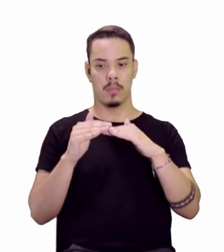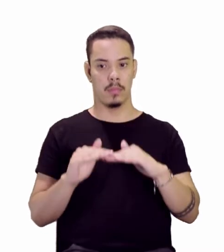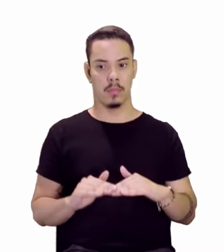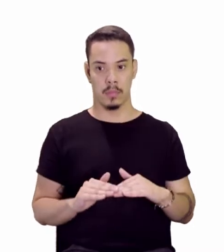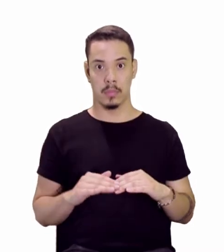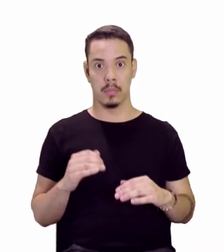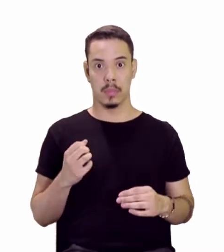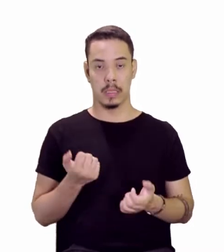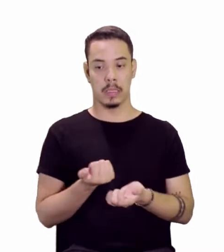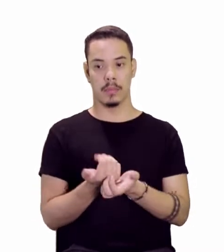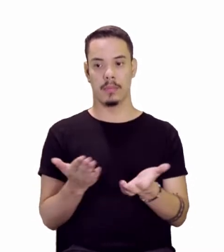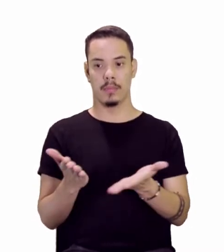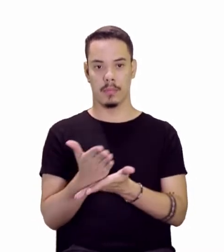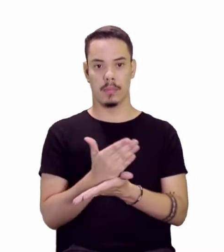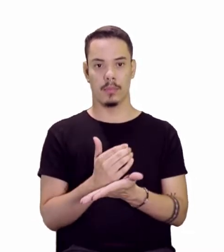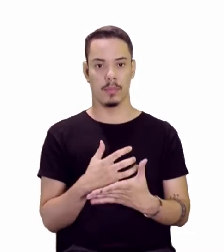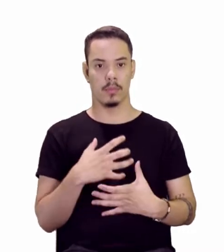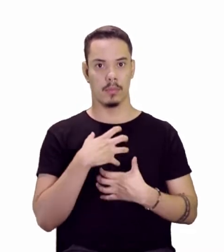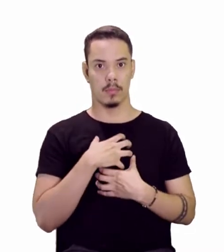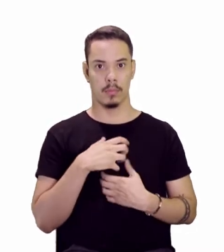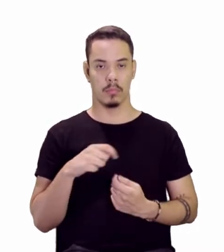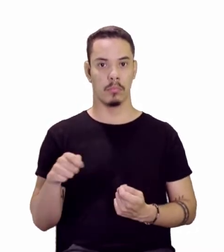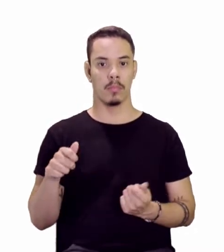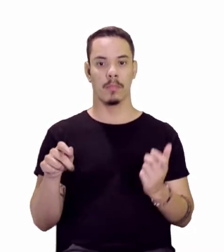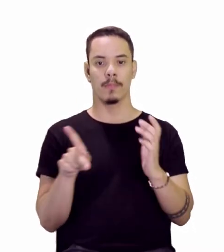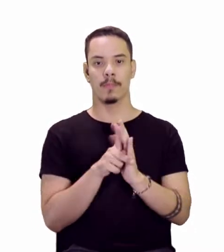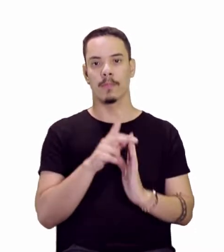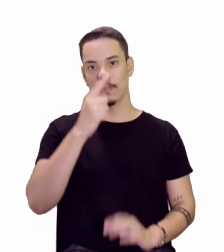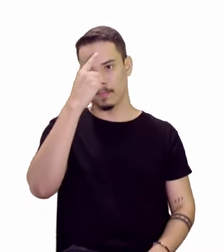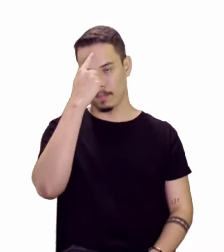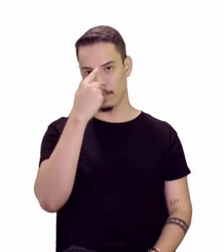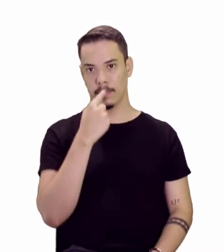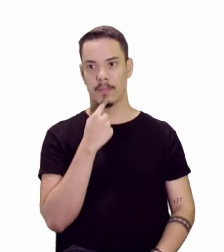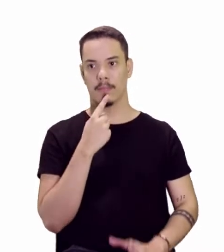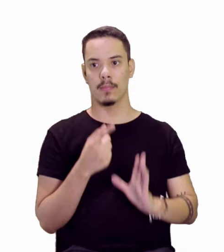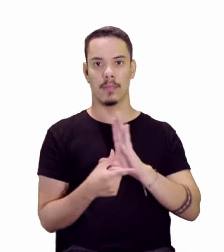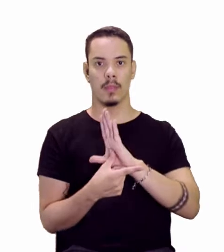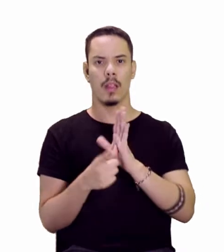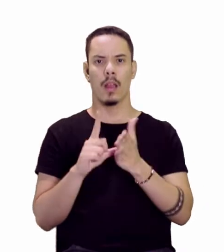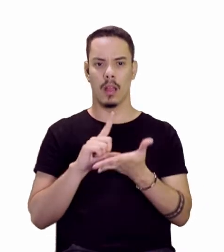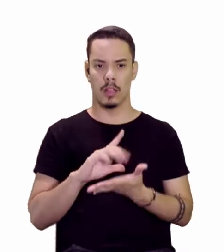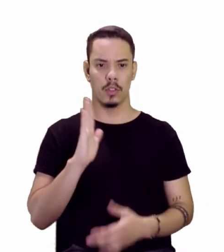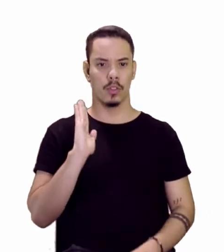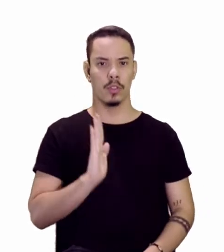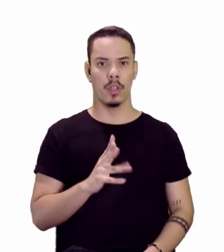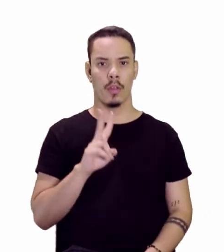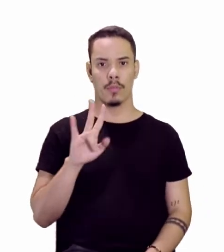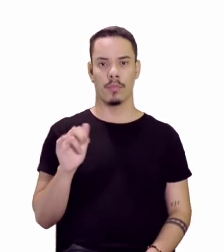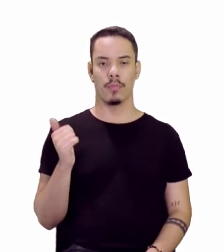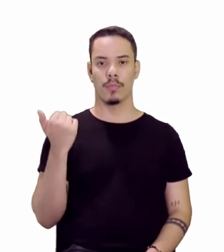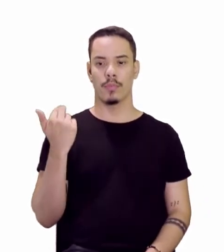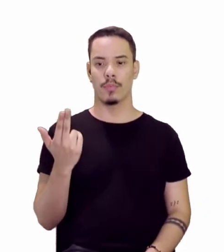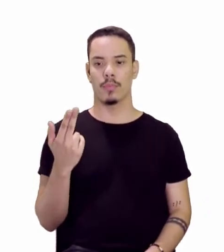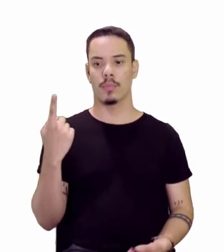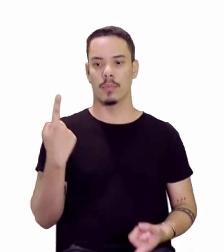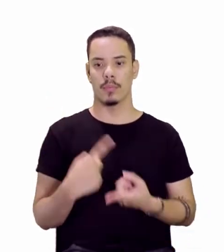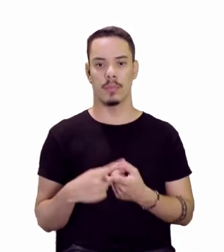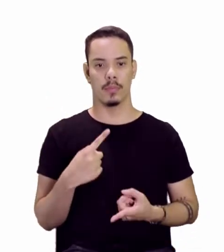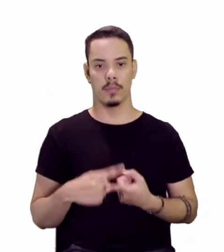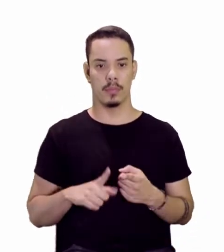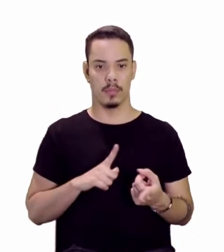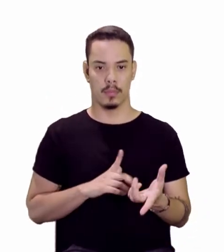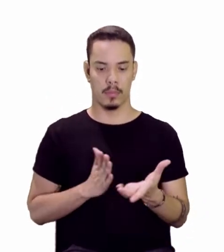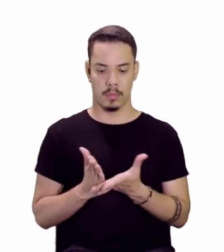E se distribuem de maneira indicada na figura do slide anterior que a gente viu. Isso, que foi, nós vimos como elas ficaram distribuídas